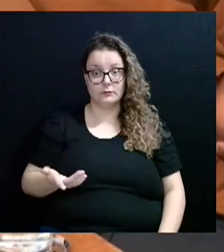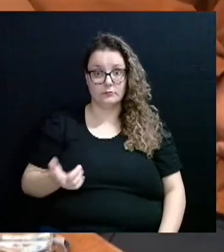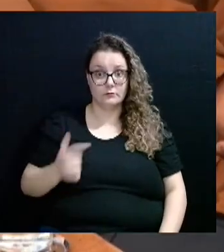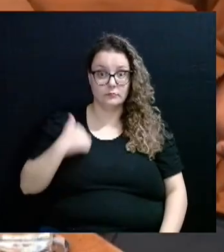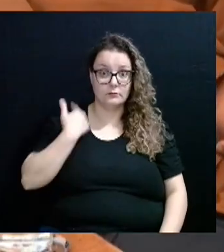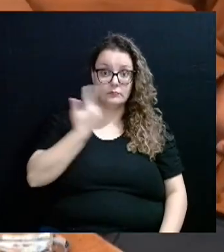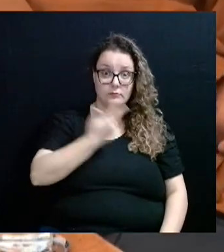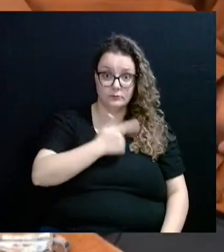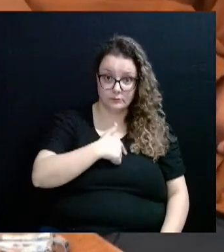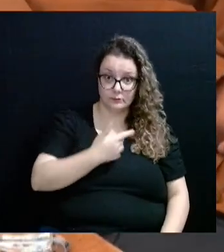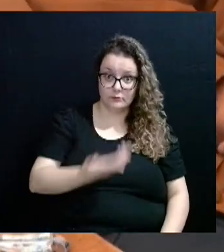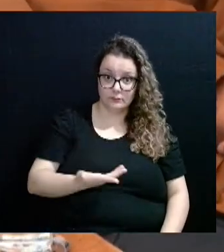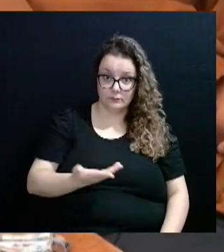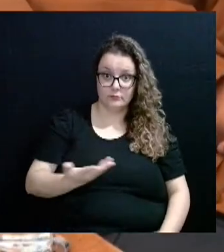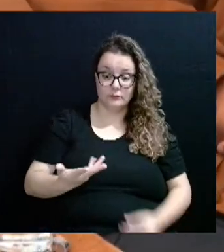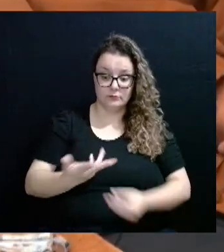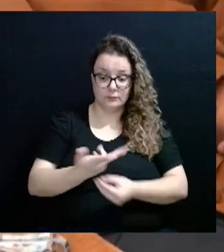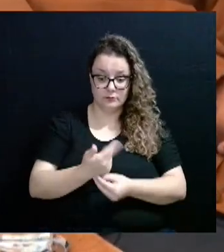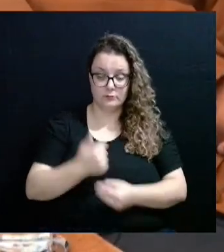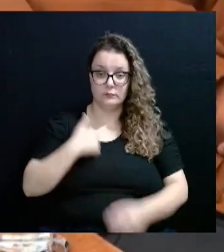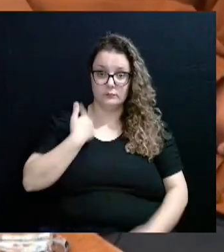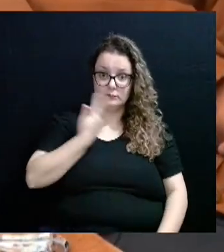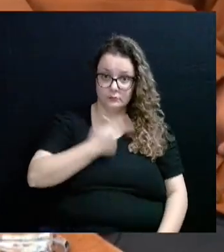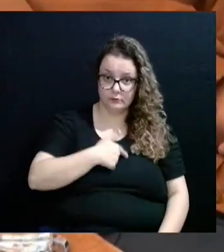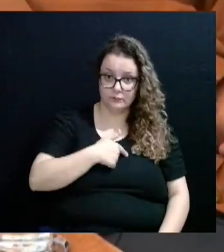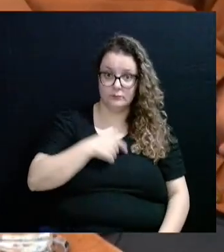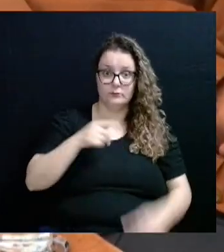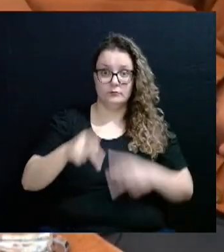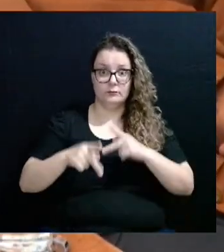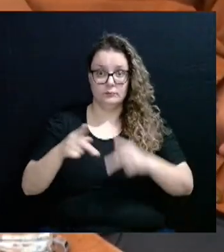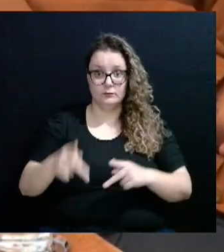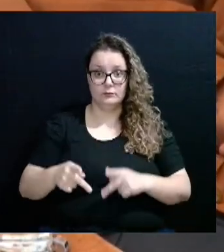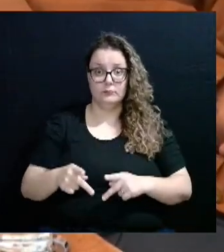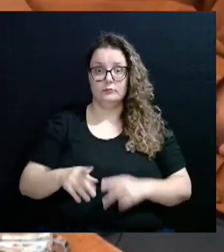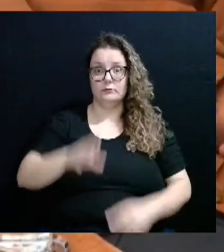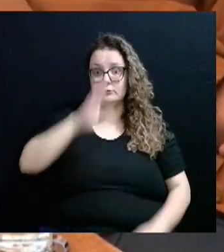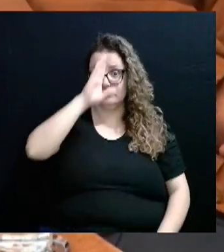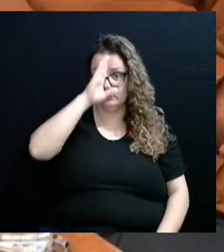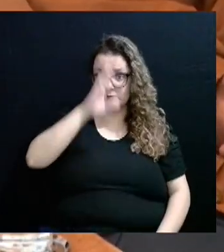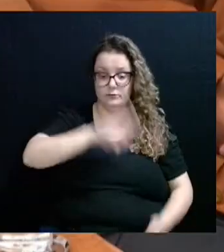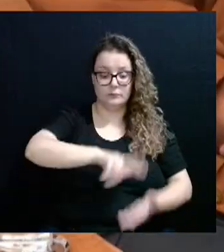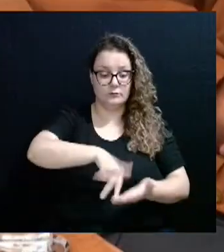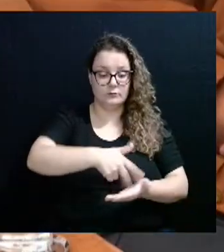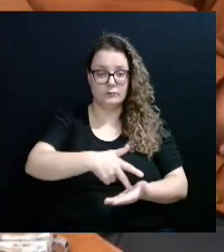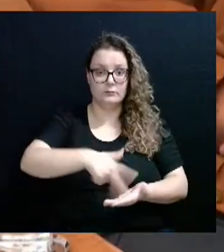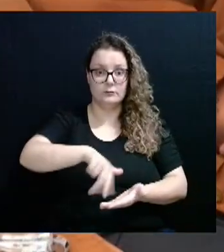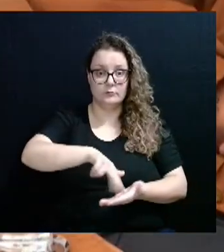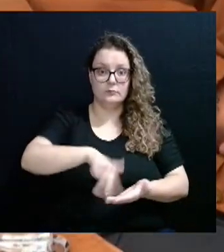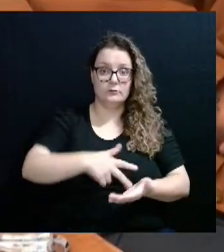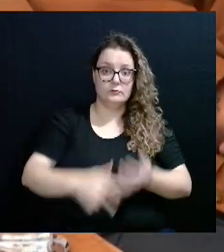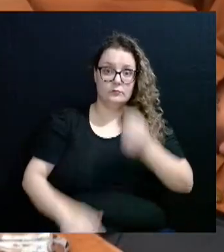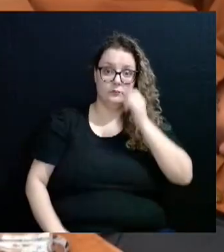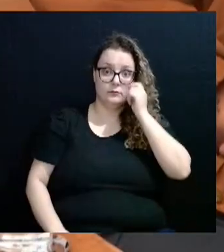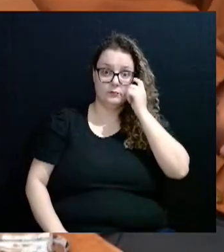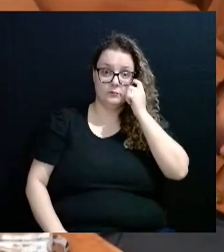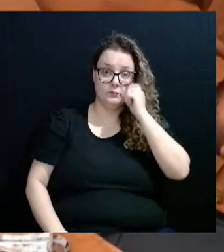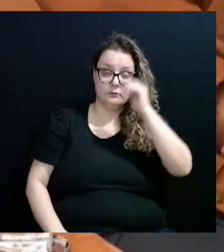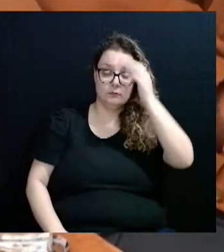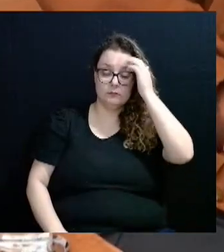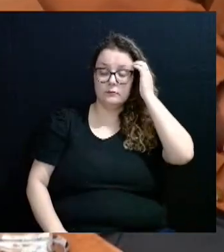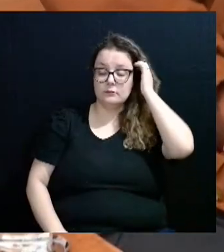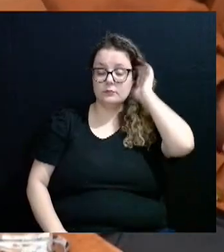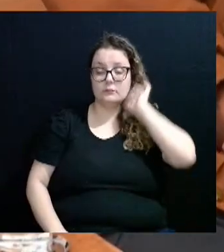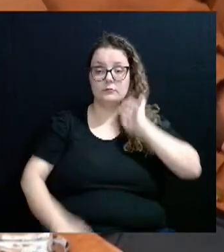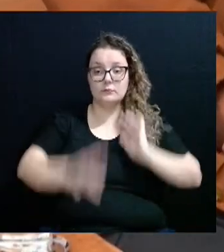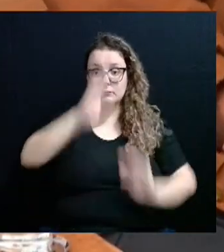os artistas populares, sobretudo os artistas do hip-hop, e principalmente aqueles que fazem